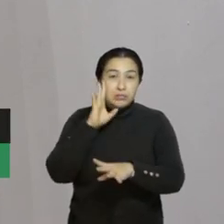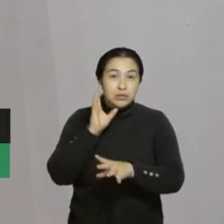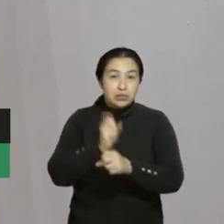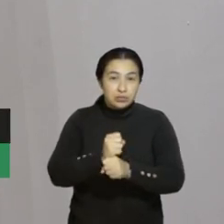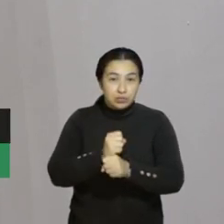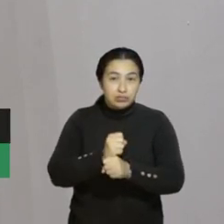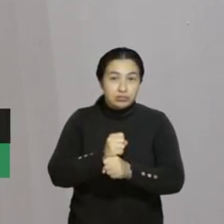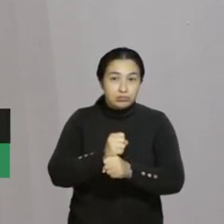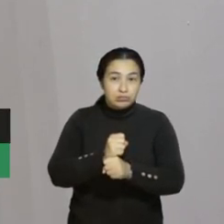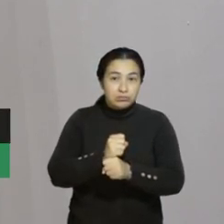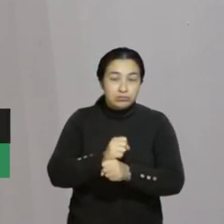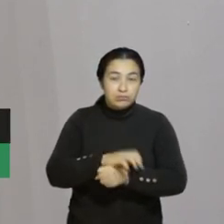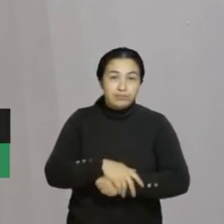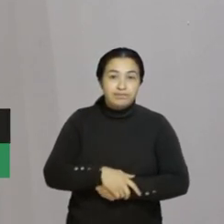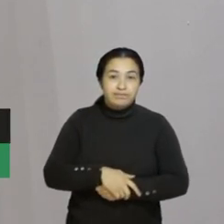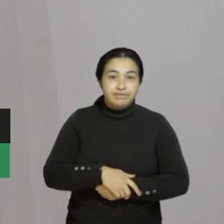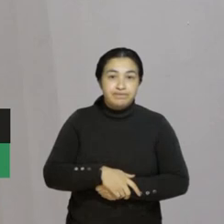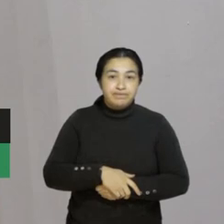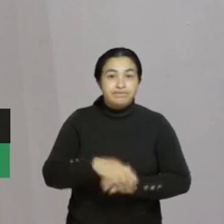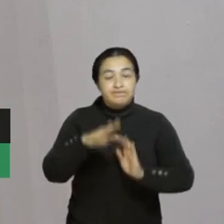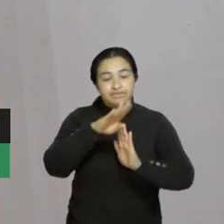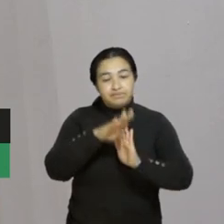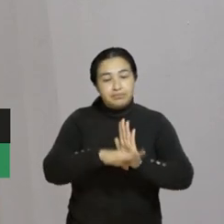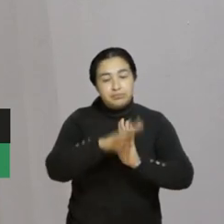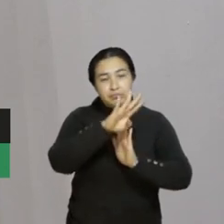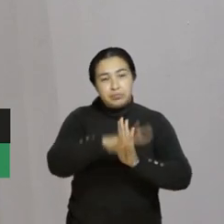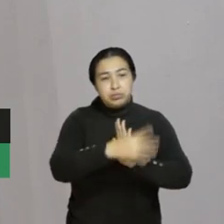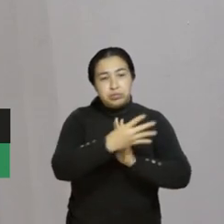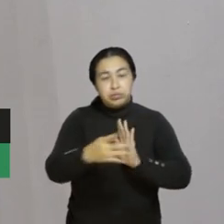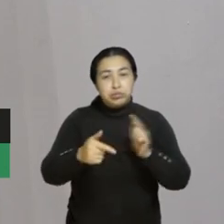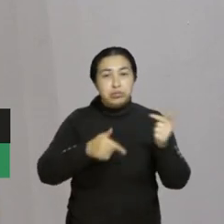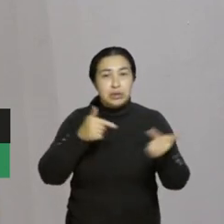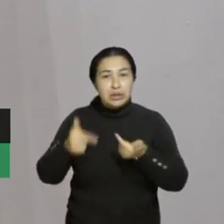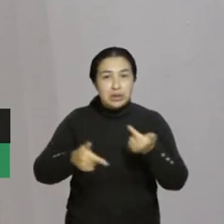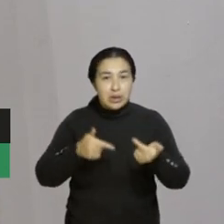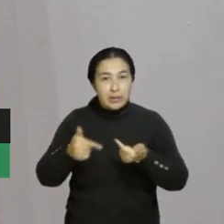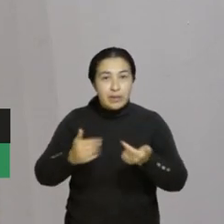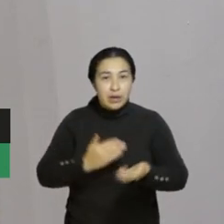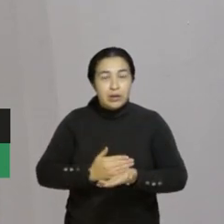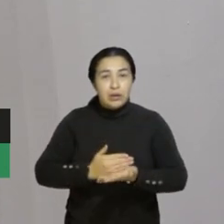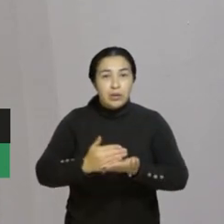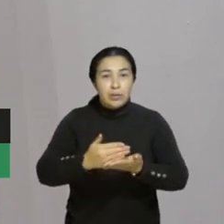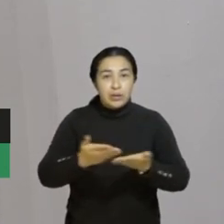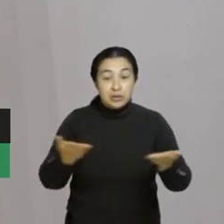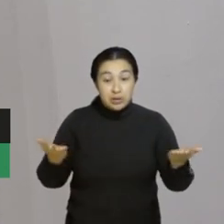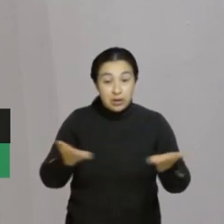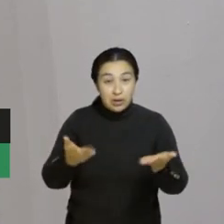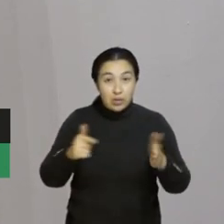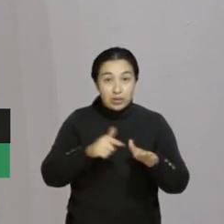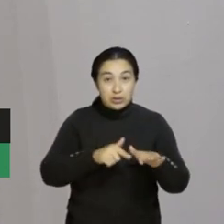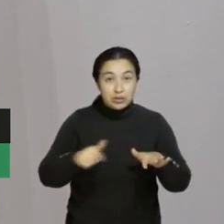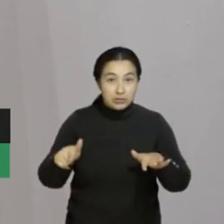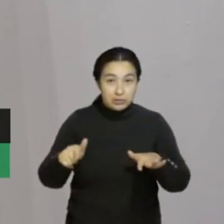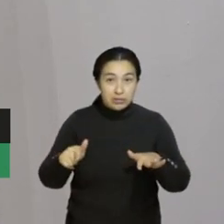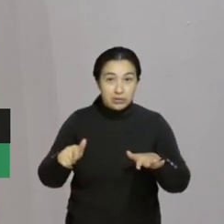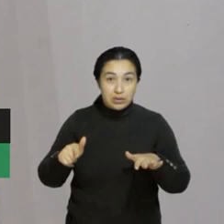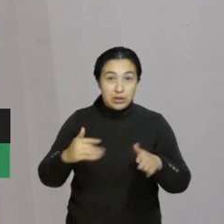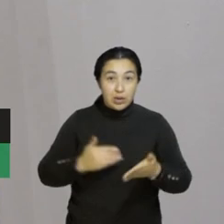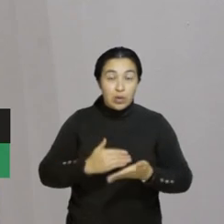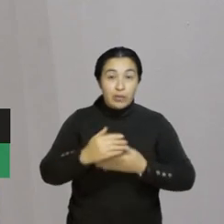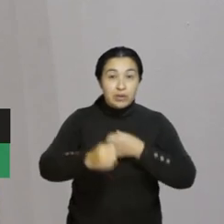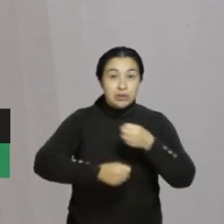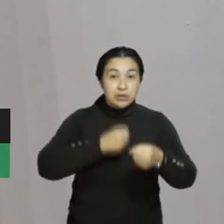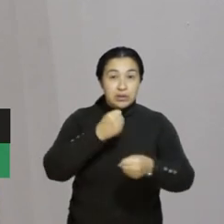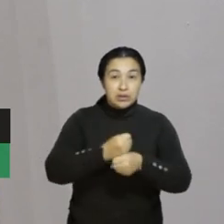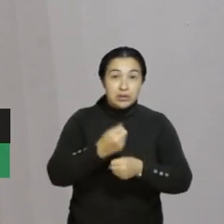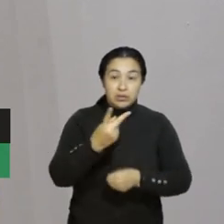que tem um cronograma de trabalho que se inicia essa semana e que vai até o ano de